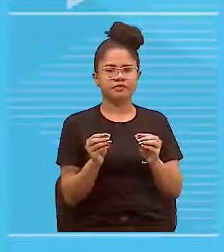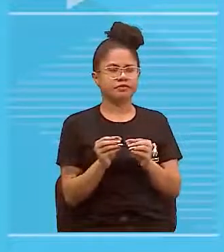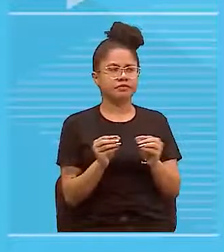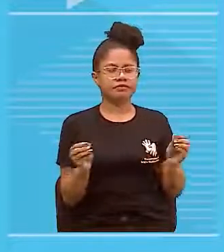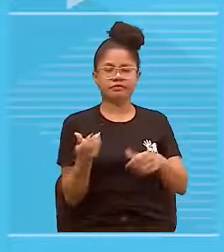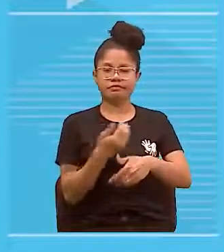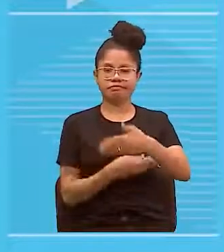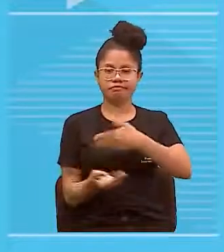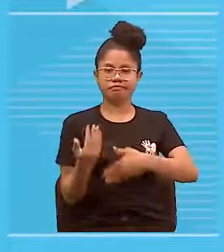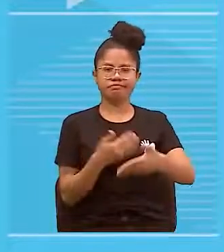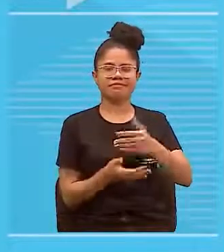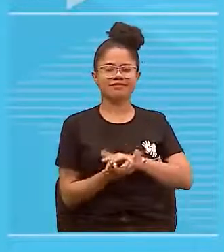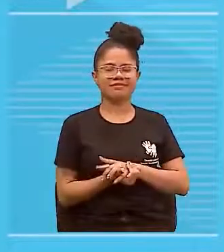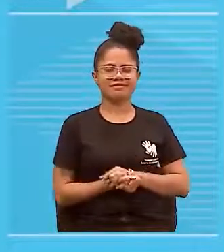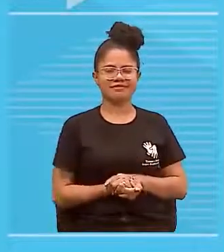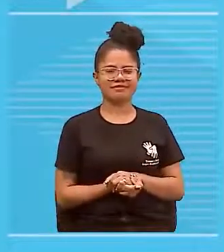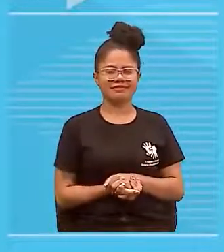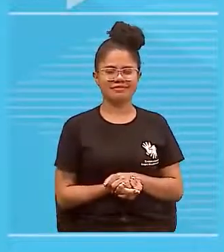Zonas